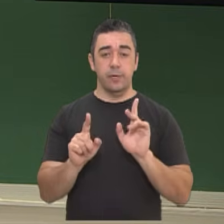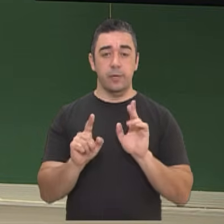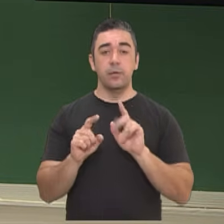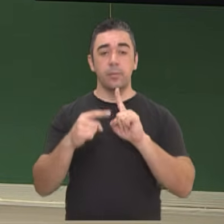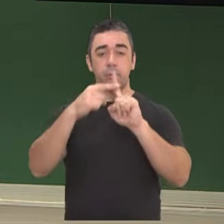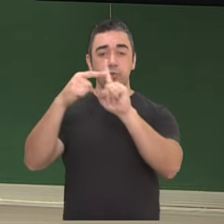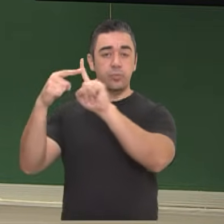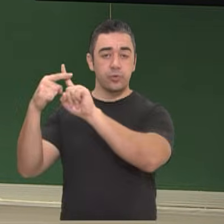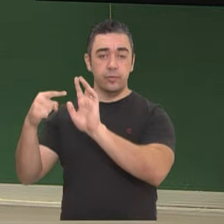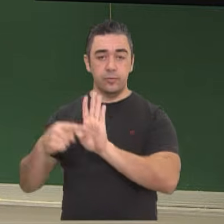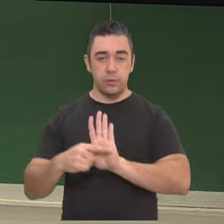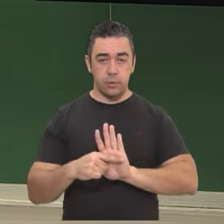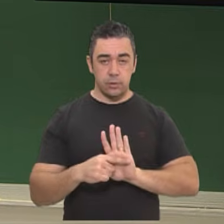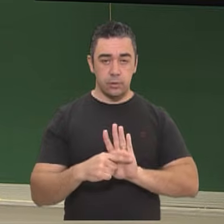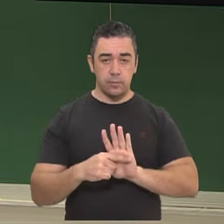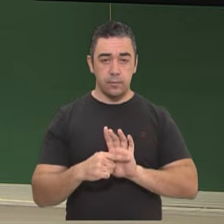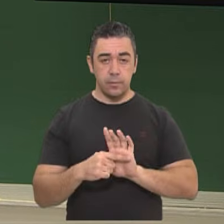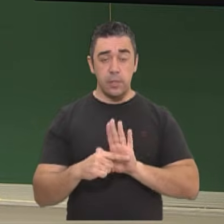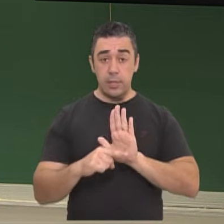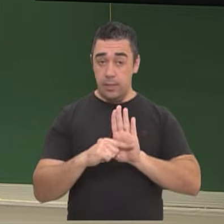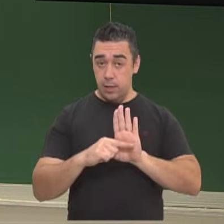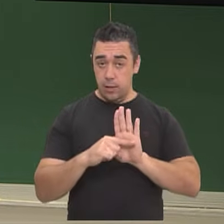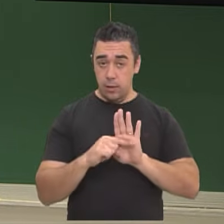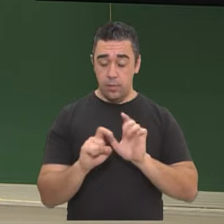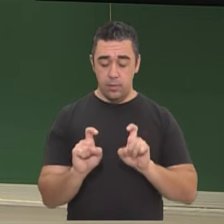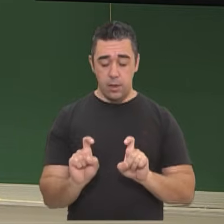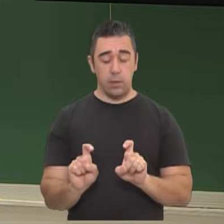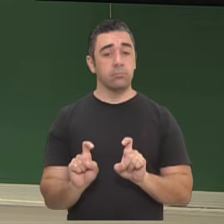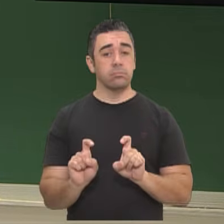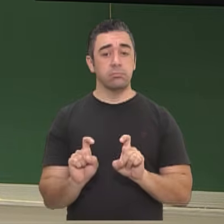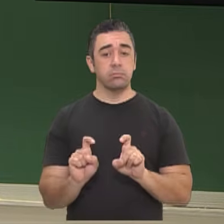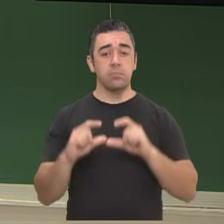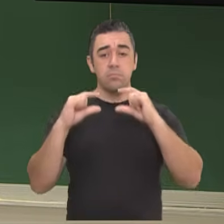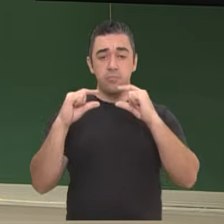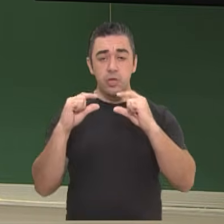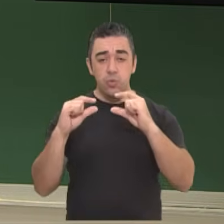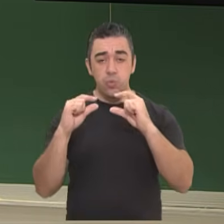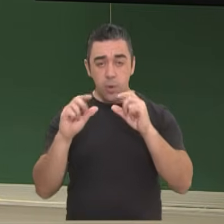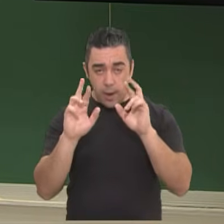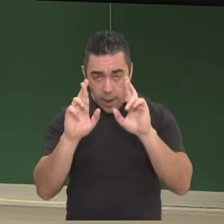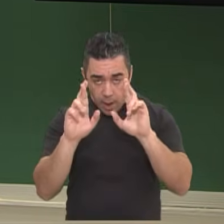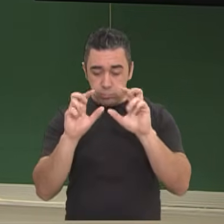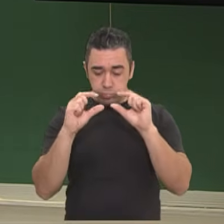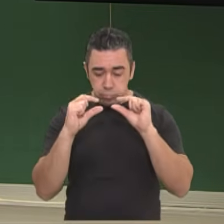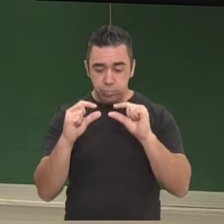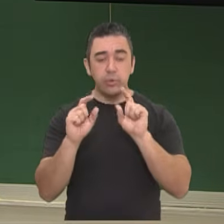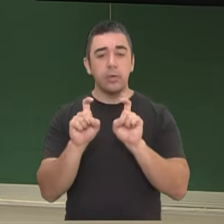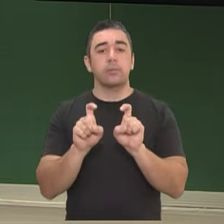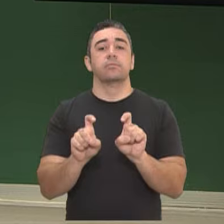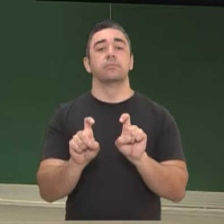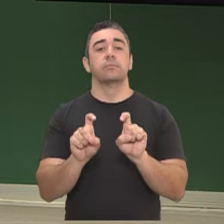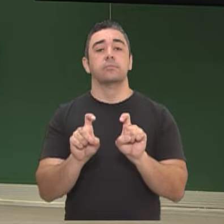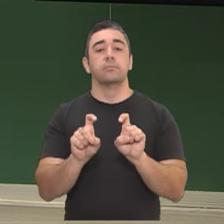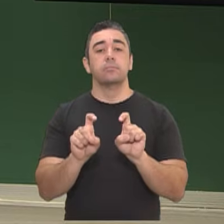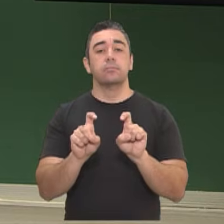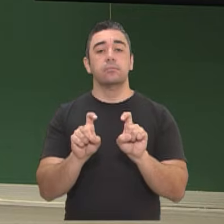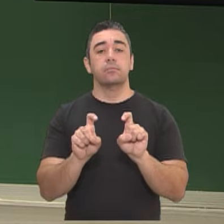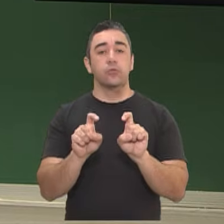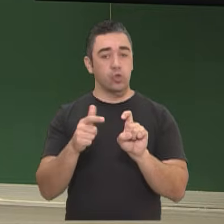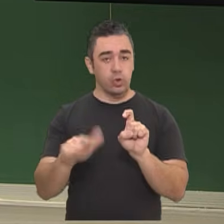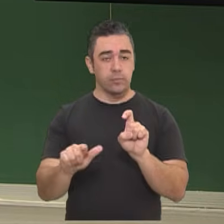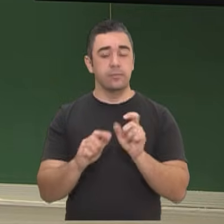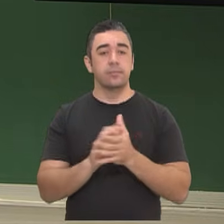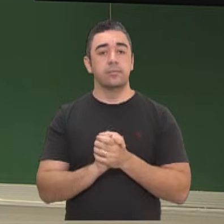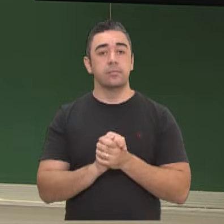já descobri que todo mundo que é o RH negativo vai ser Rzinho e Rzinho. E a gente já falou sobre isso durante a aula também. Então, aqui, ó, Rzinho, Rzinho de